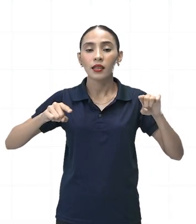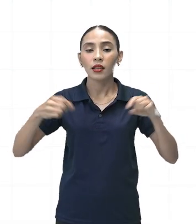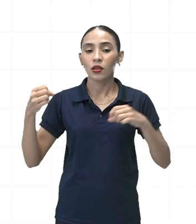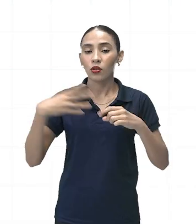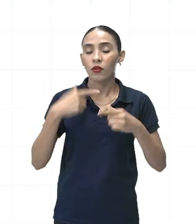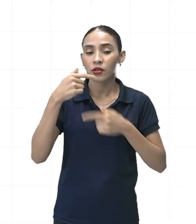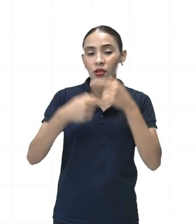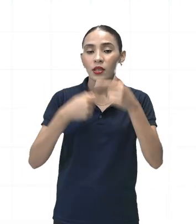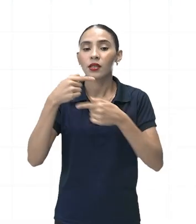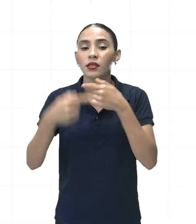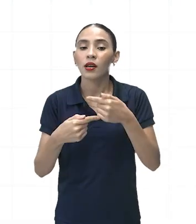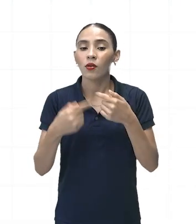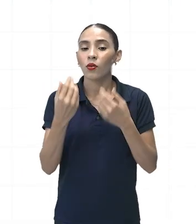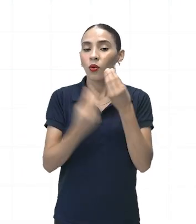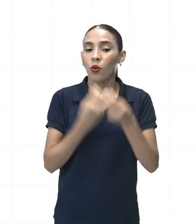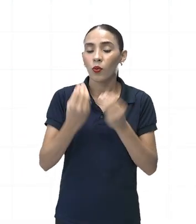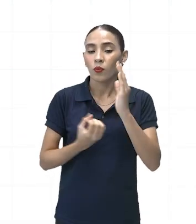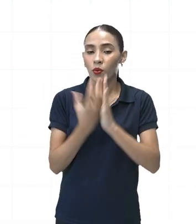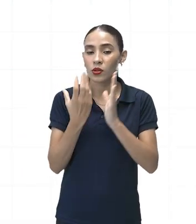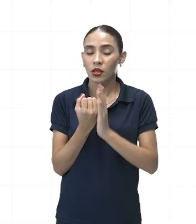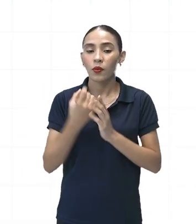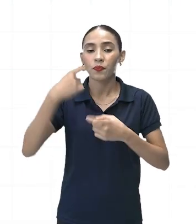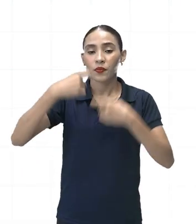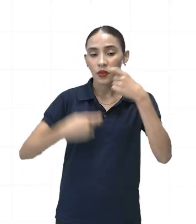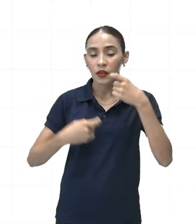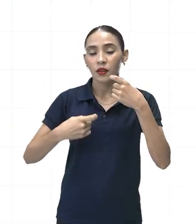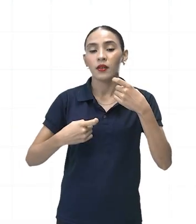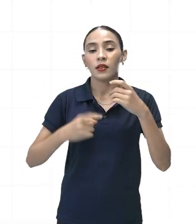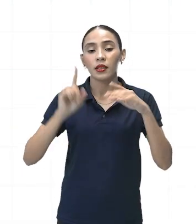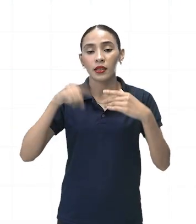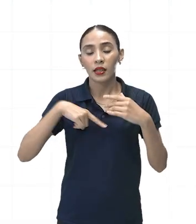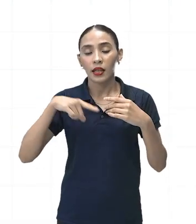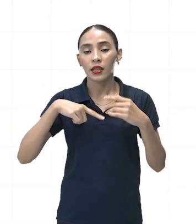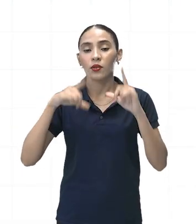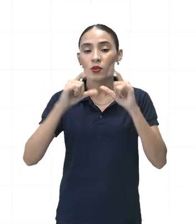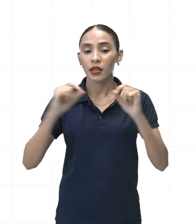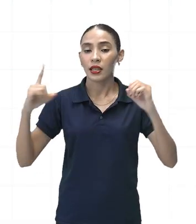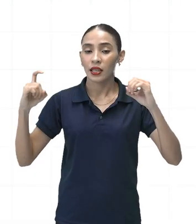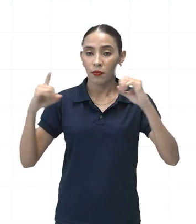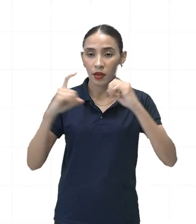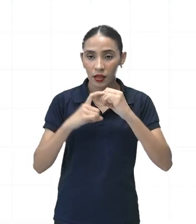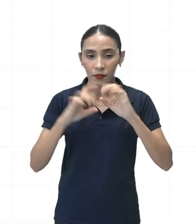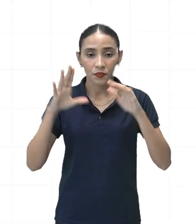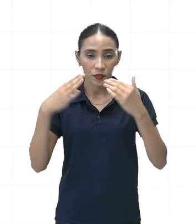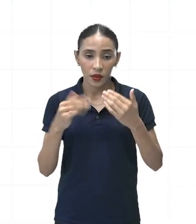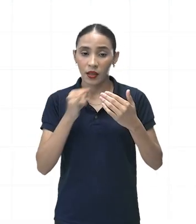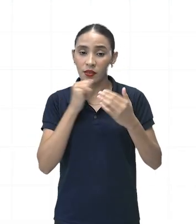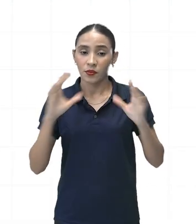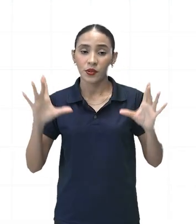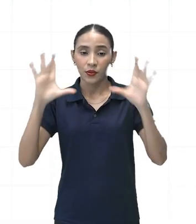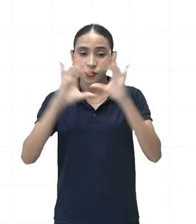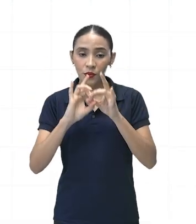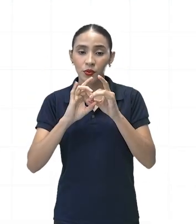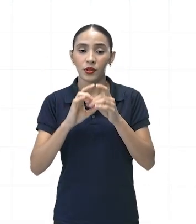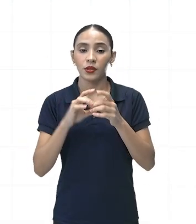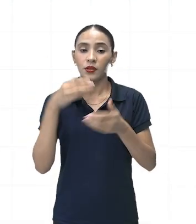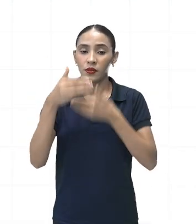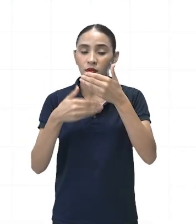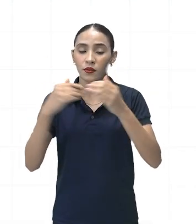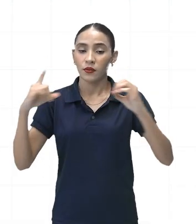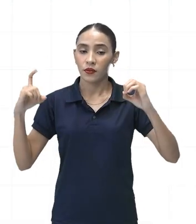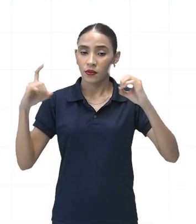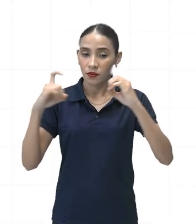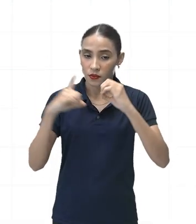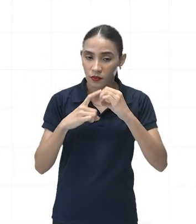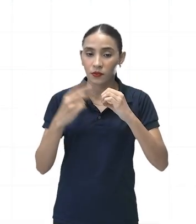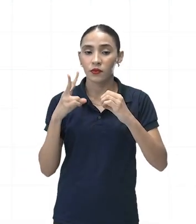nas novas gerações por meio da reprodução sexuada, que é onde tem a presença dos gametas. Quando eles se unem durante a